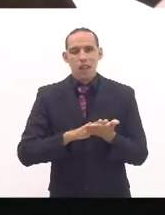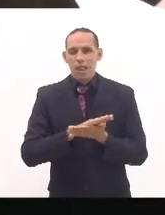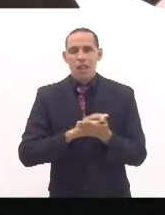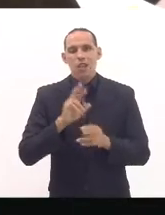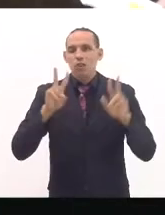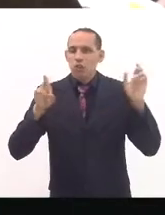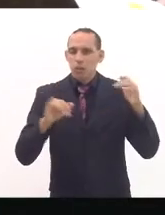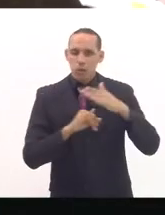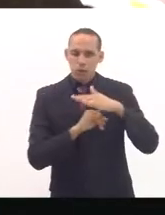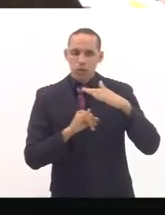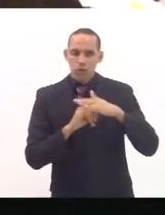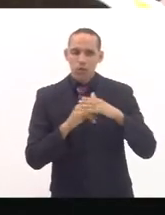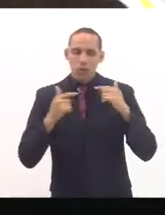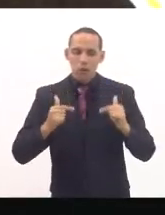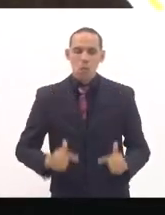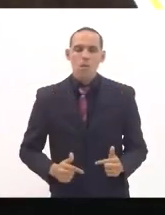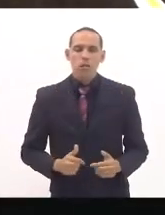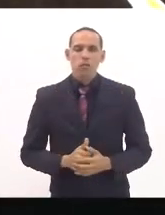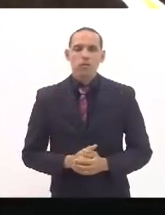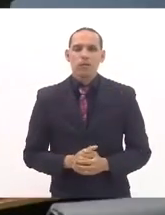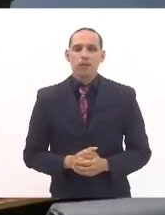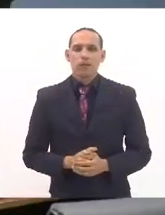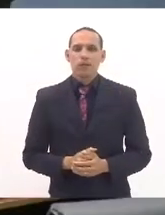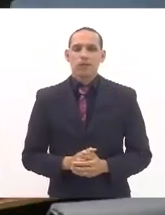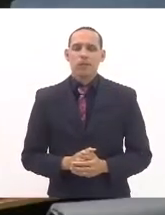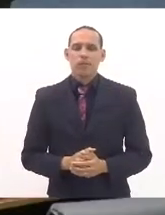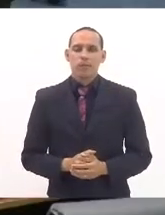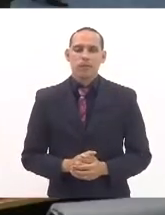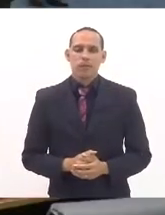instituto específico. Abstenção.